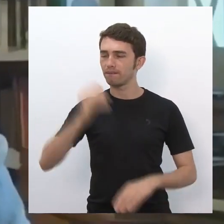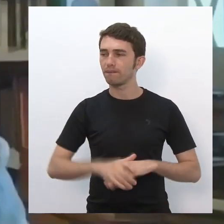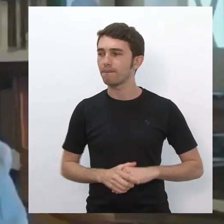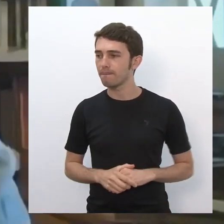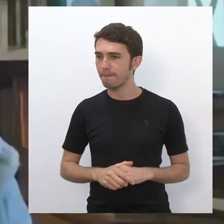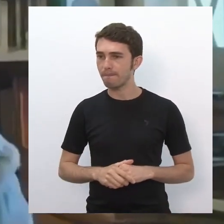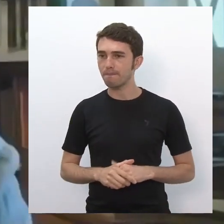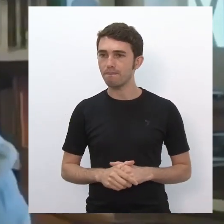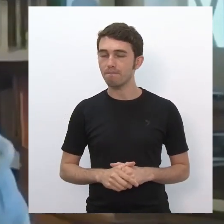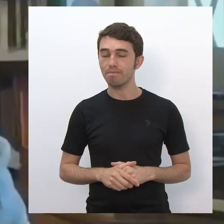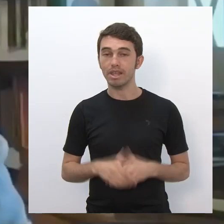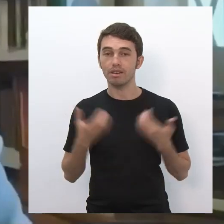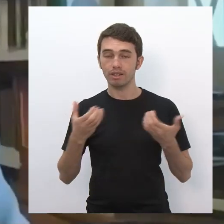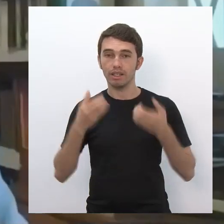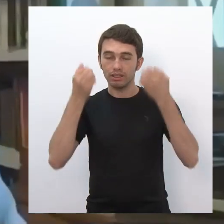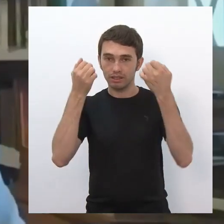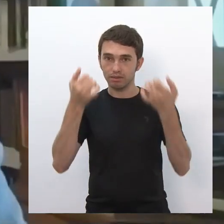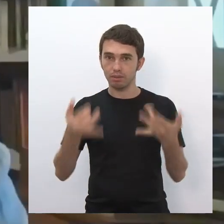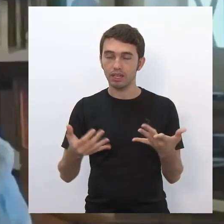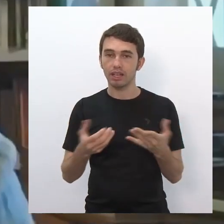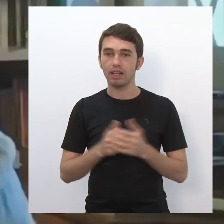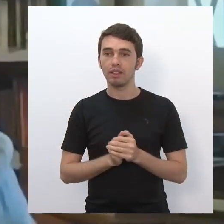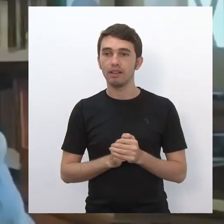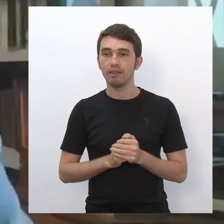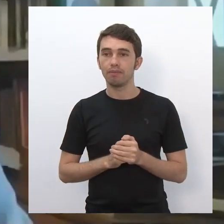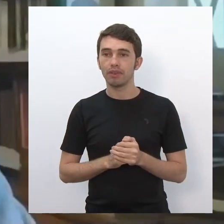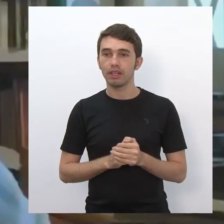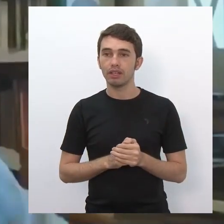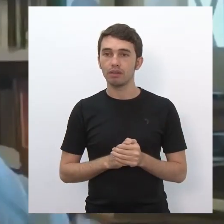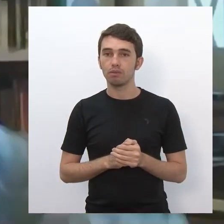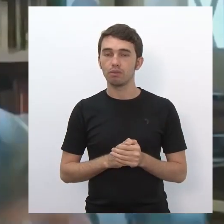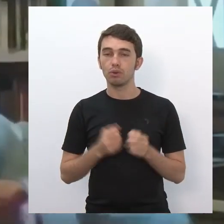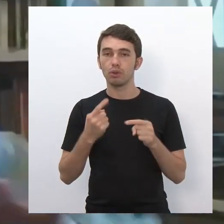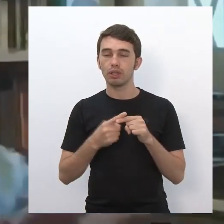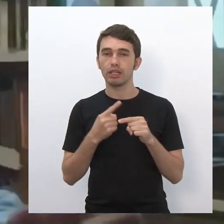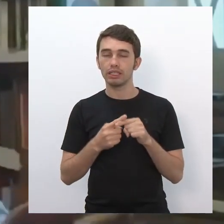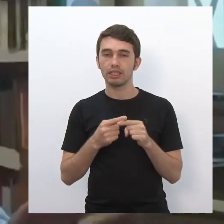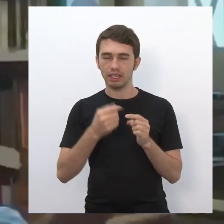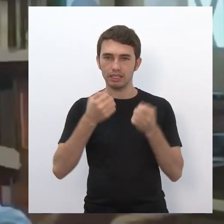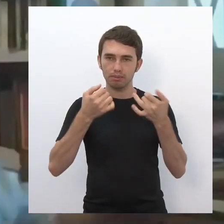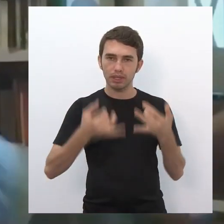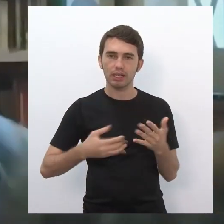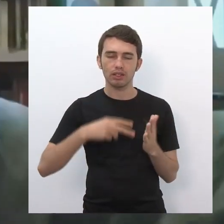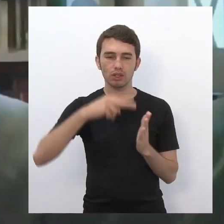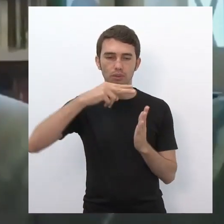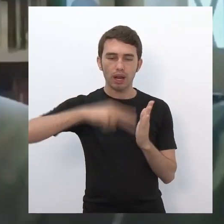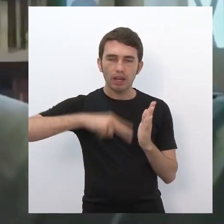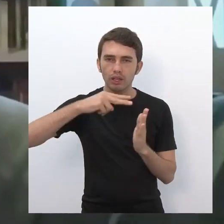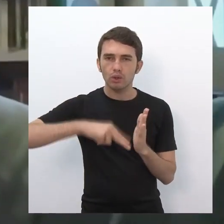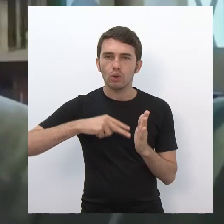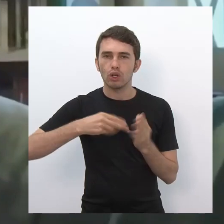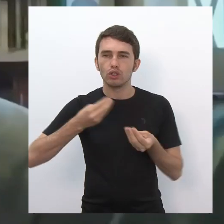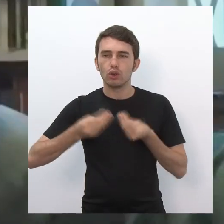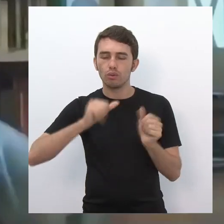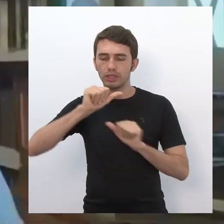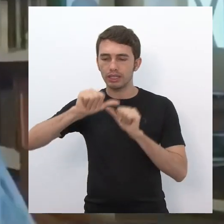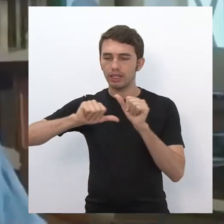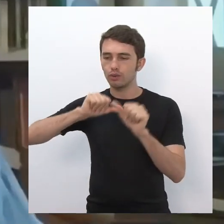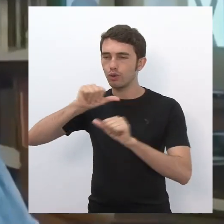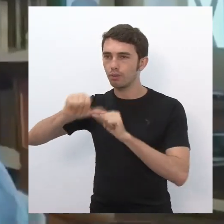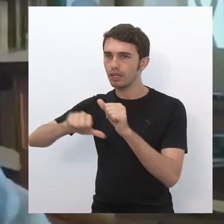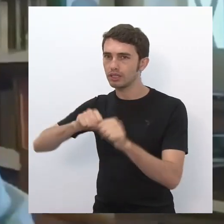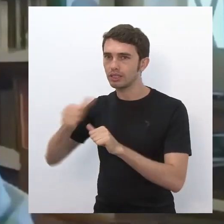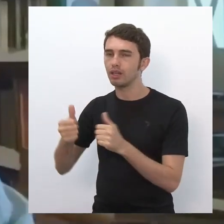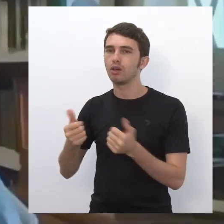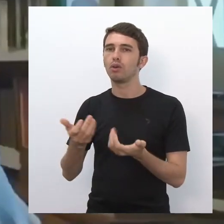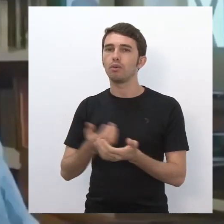aqui, muito se tem dito sobre a questão da leitura e dessa transformação para a cultura digital que nós estamos